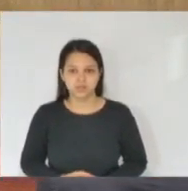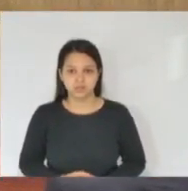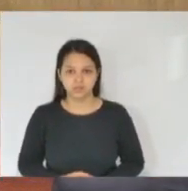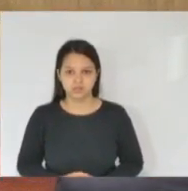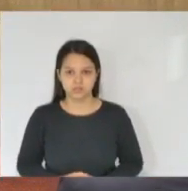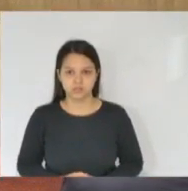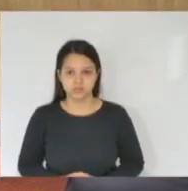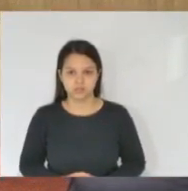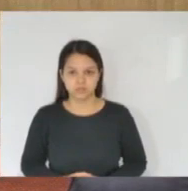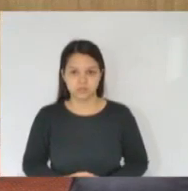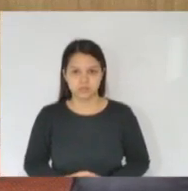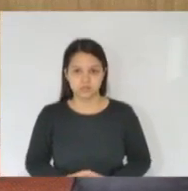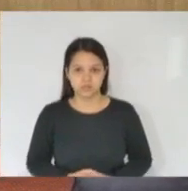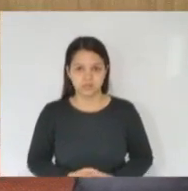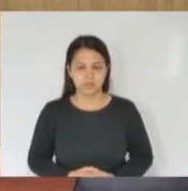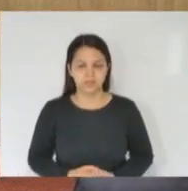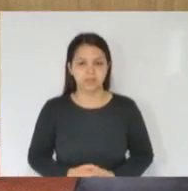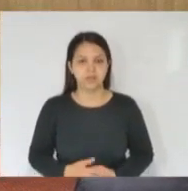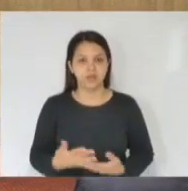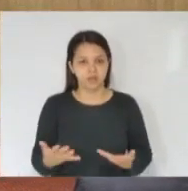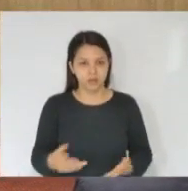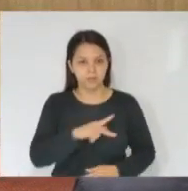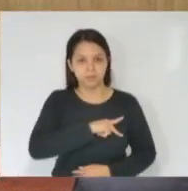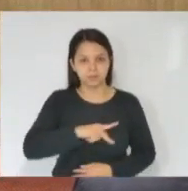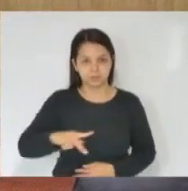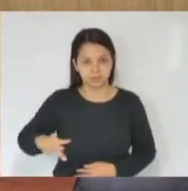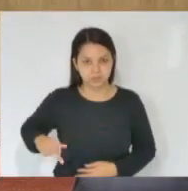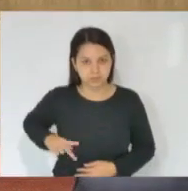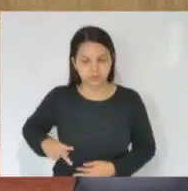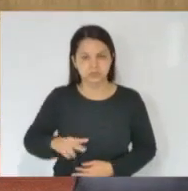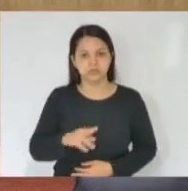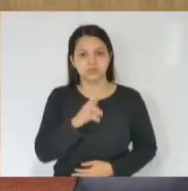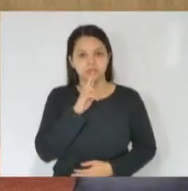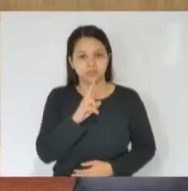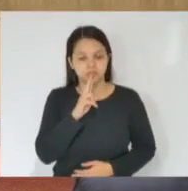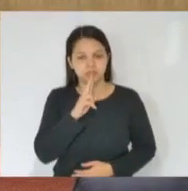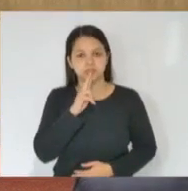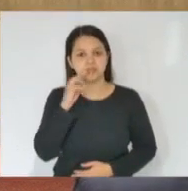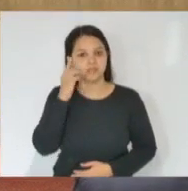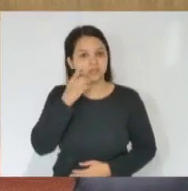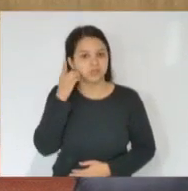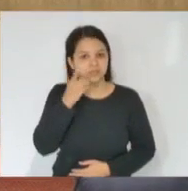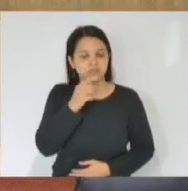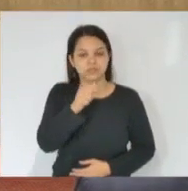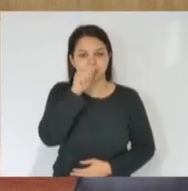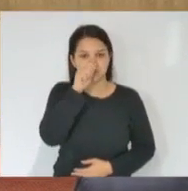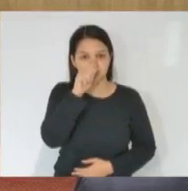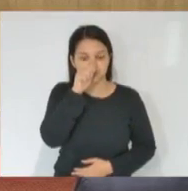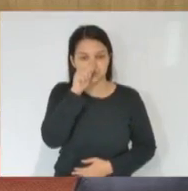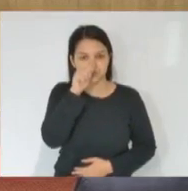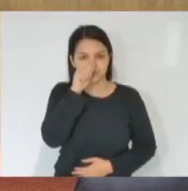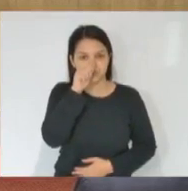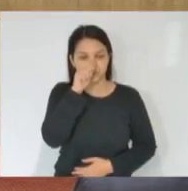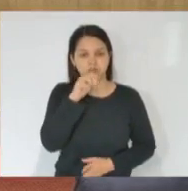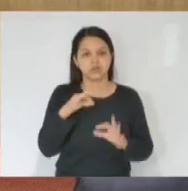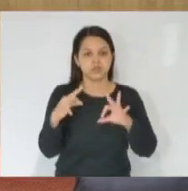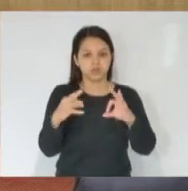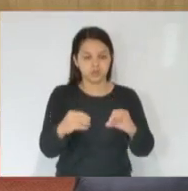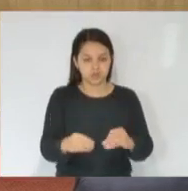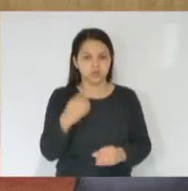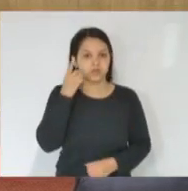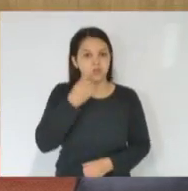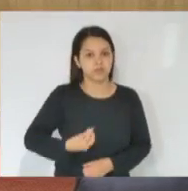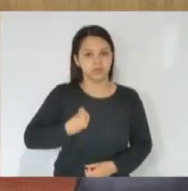Boa noite, senhor presidente Rodrigo Minotto, deputado João Amin, Zé Milton, Gessé, e a todos os deputados que estão aqui